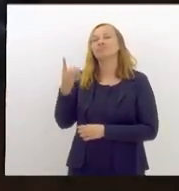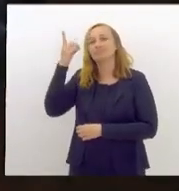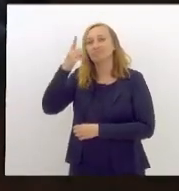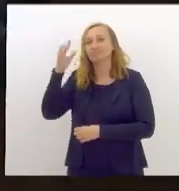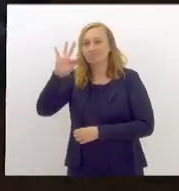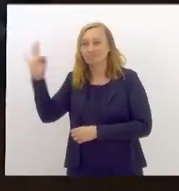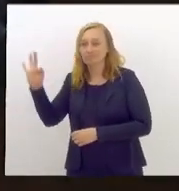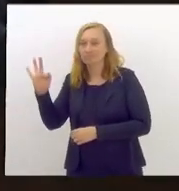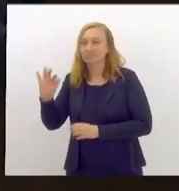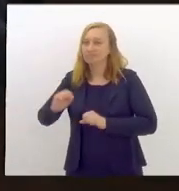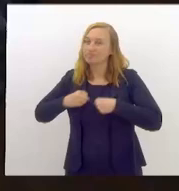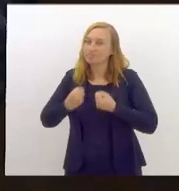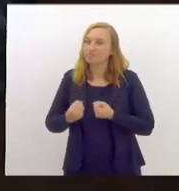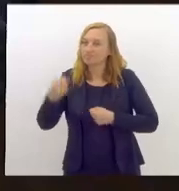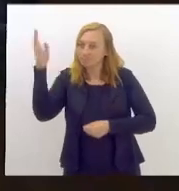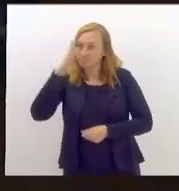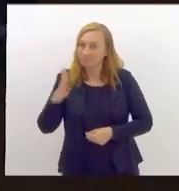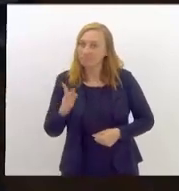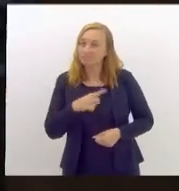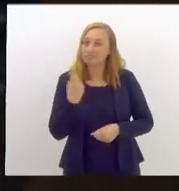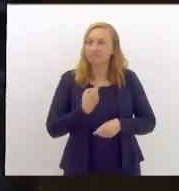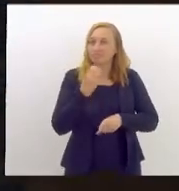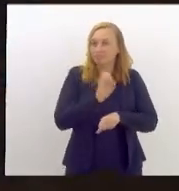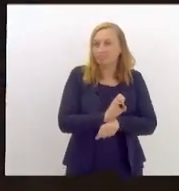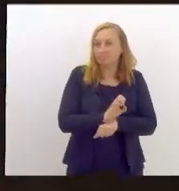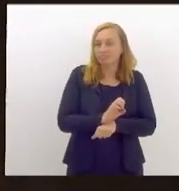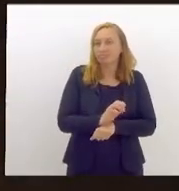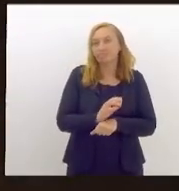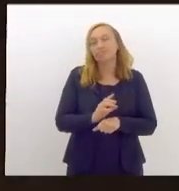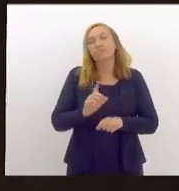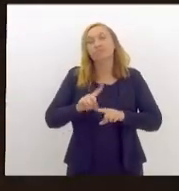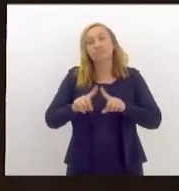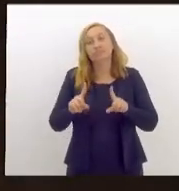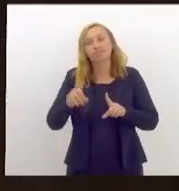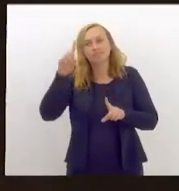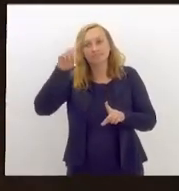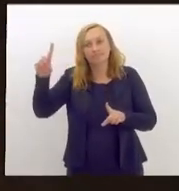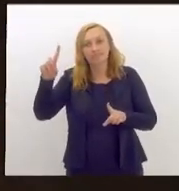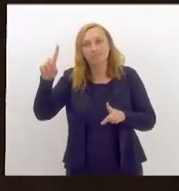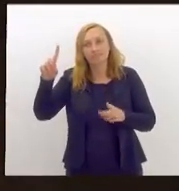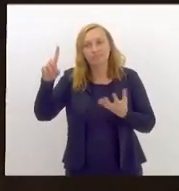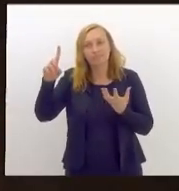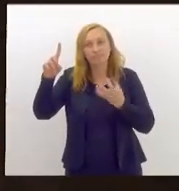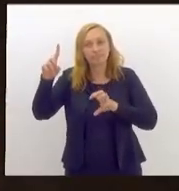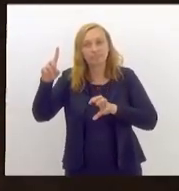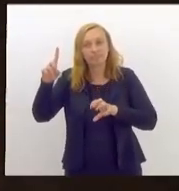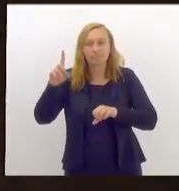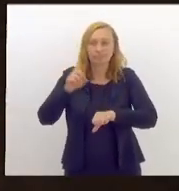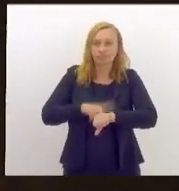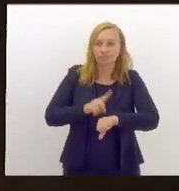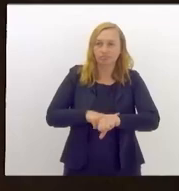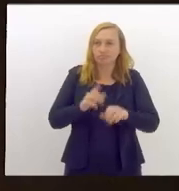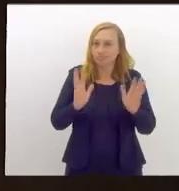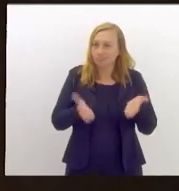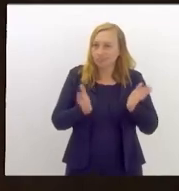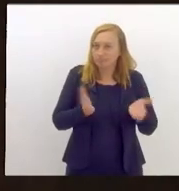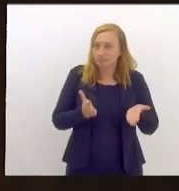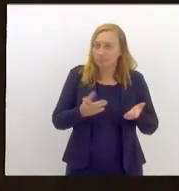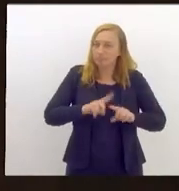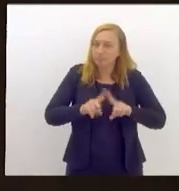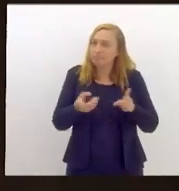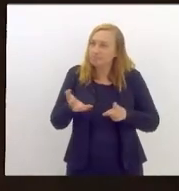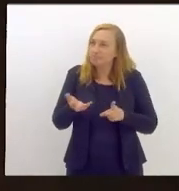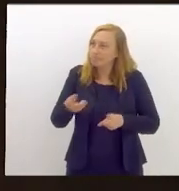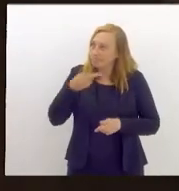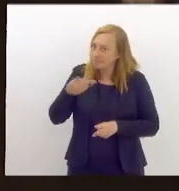e defender o nosso estado a prova é Deus que não fosse esse o seu momento mas eu